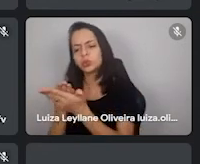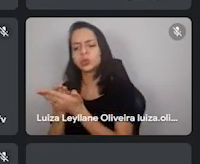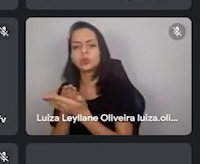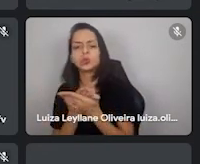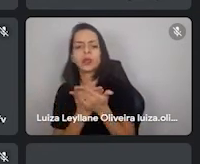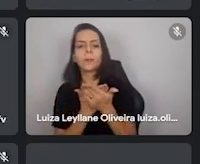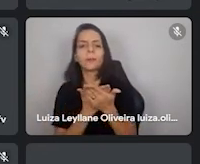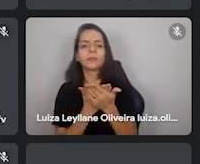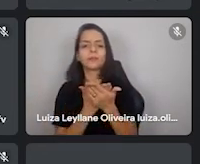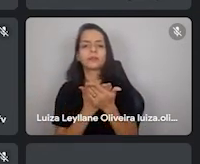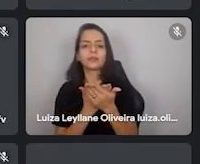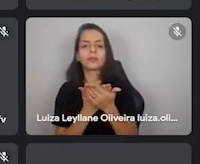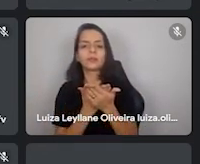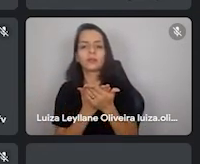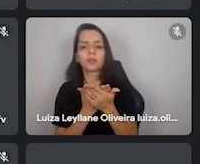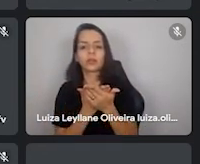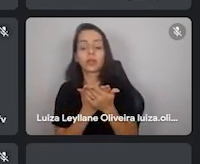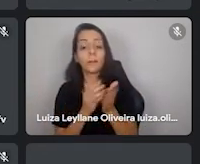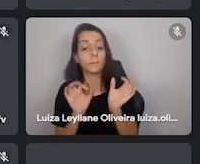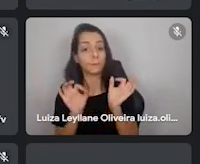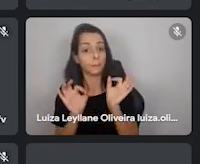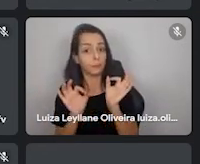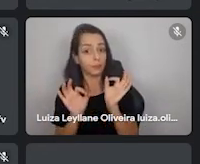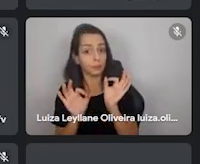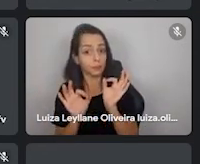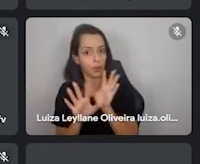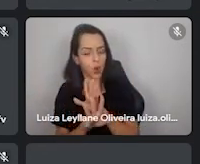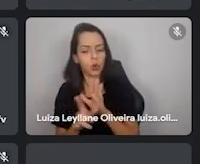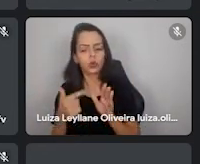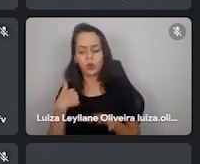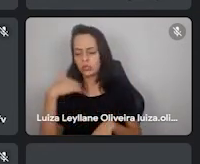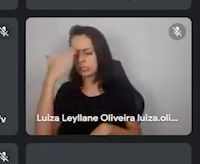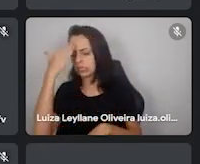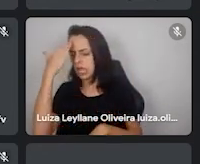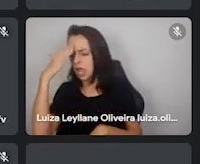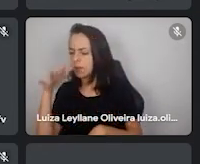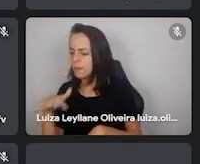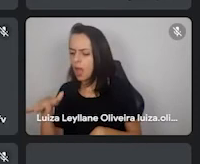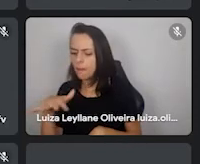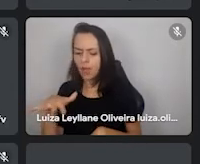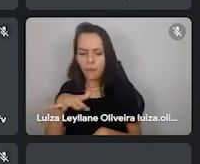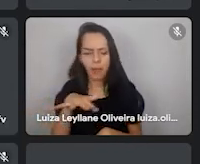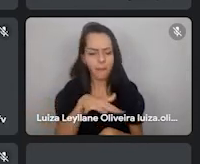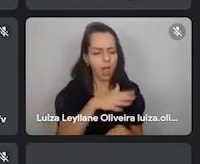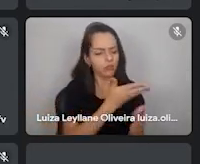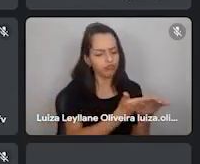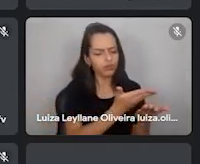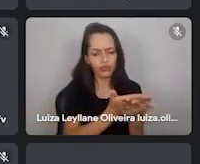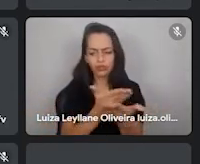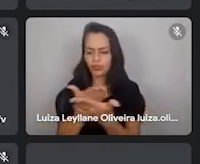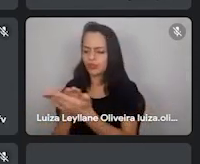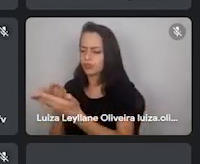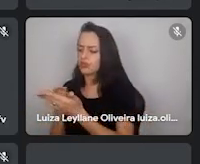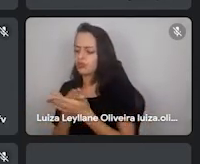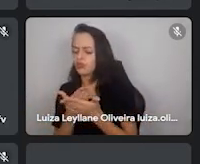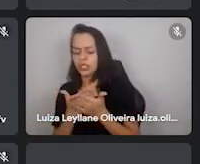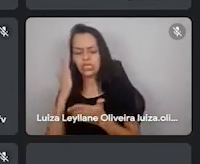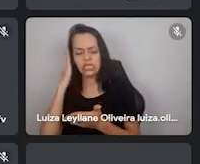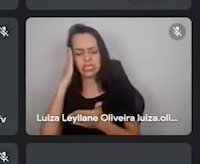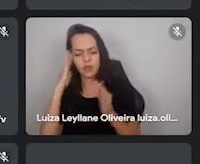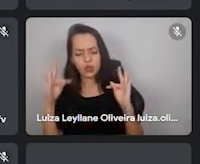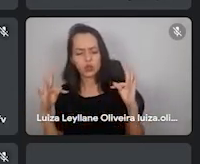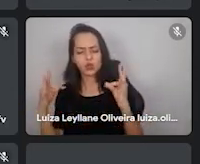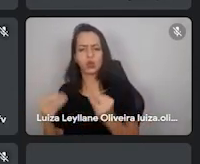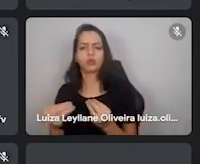e chegava assim, não, eu tenho que ter conhecimento sobre essa área aqui, essa, todas as áreas. Não